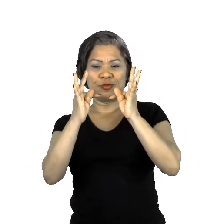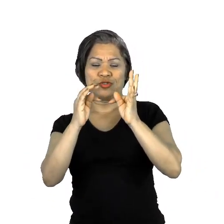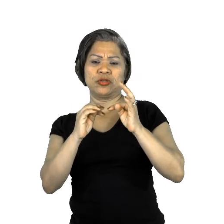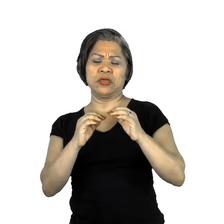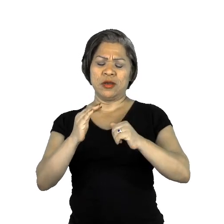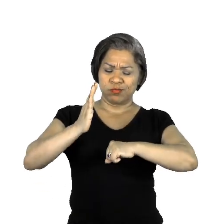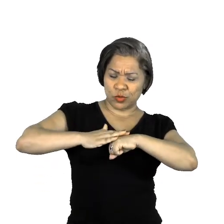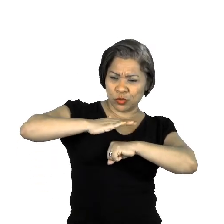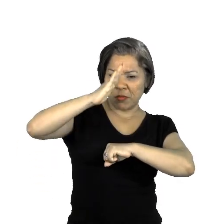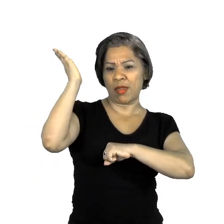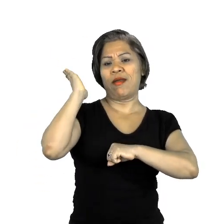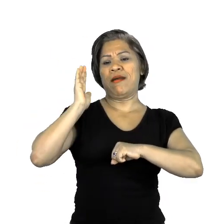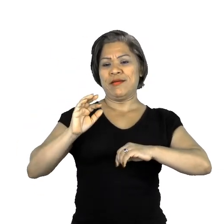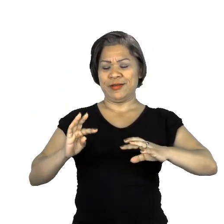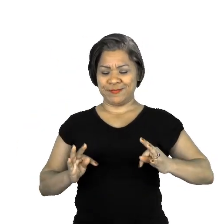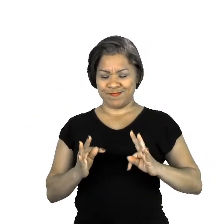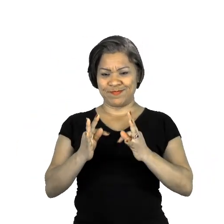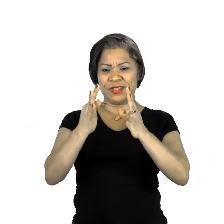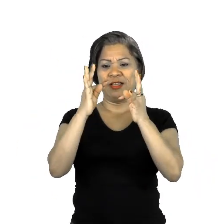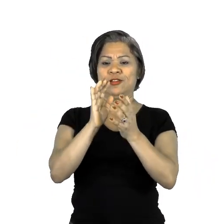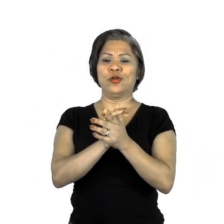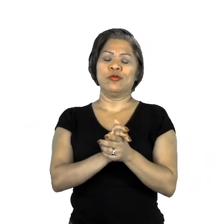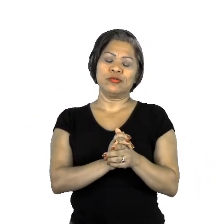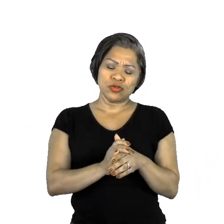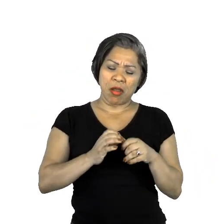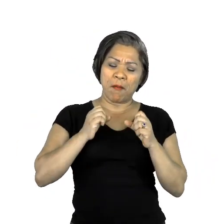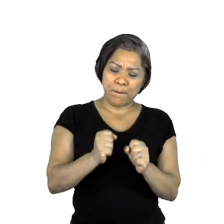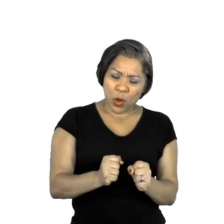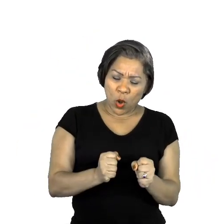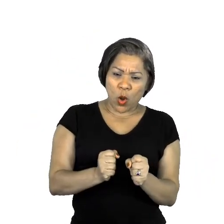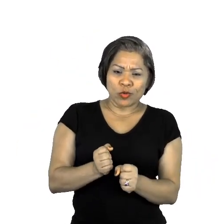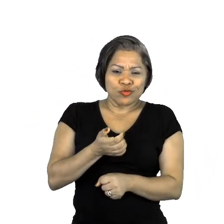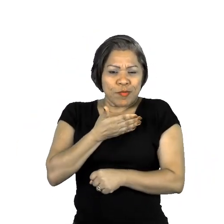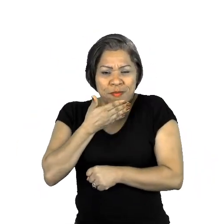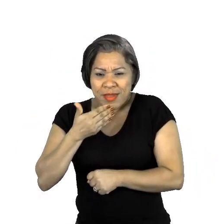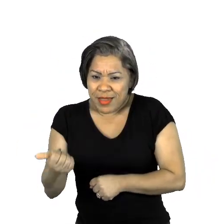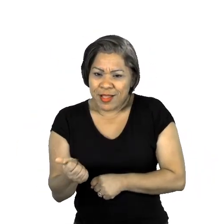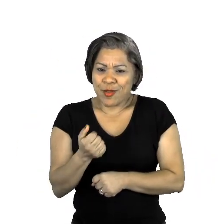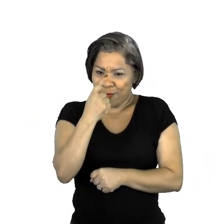dá para trabalhar mais aí as imagens, melhorar as imagens.